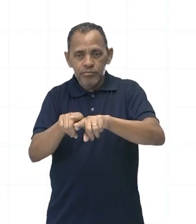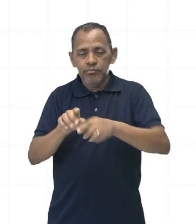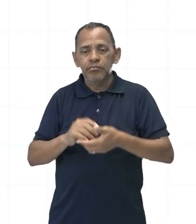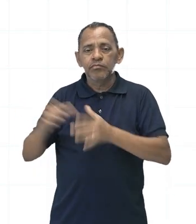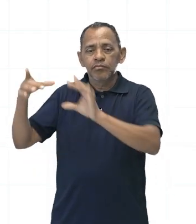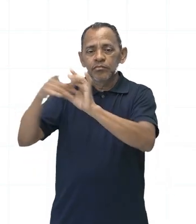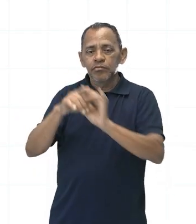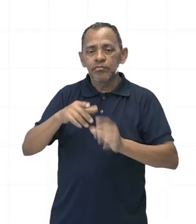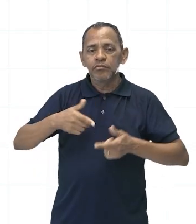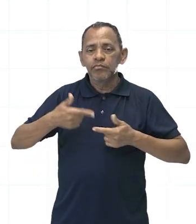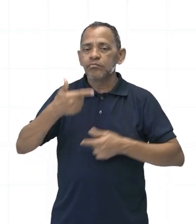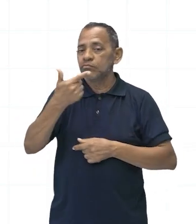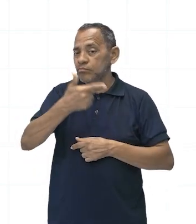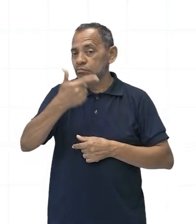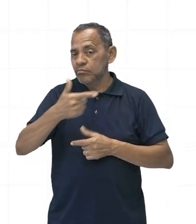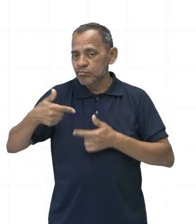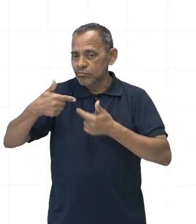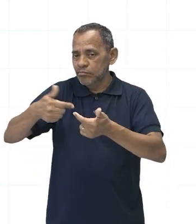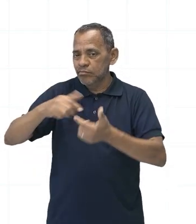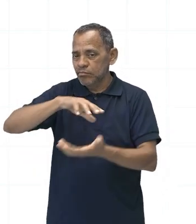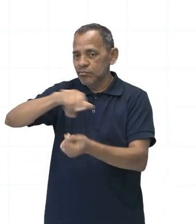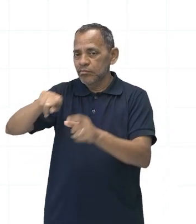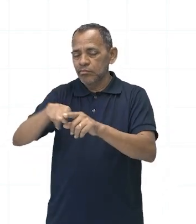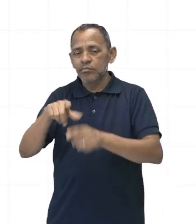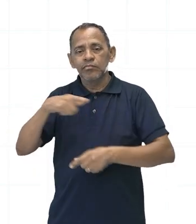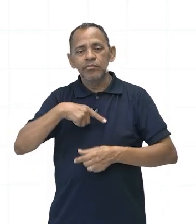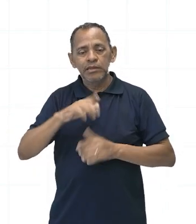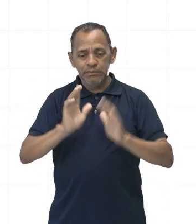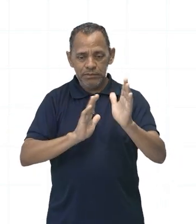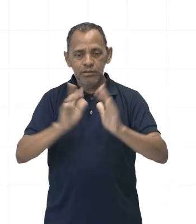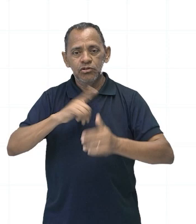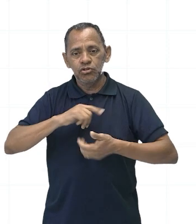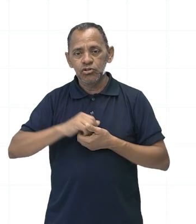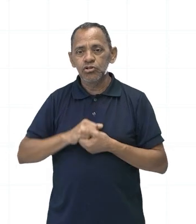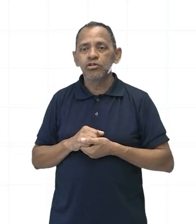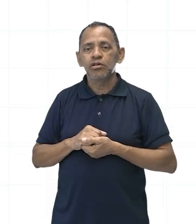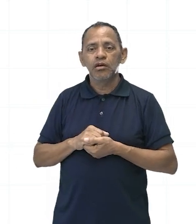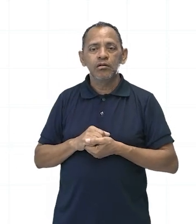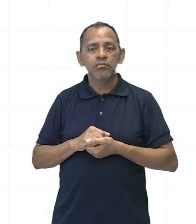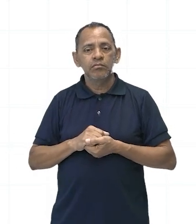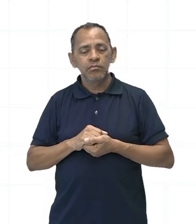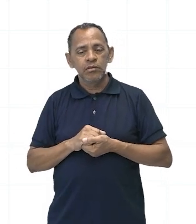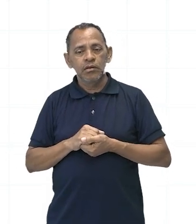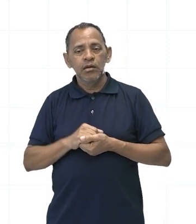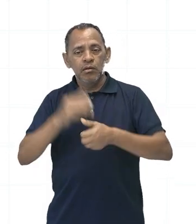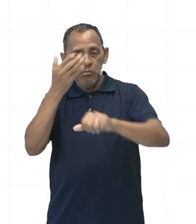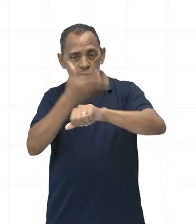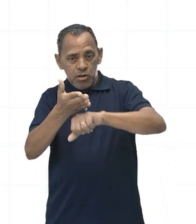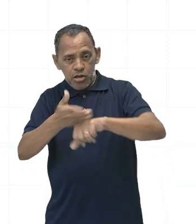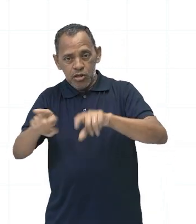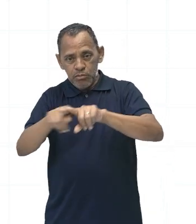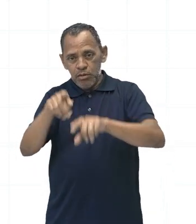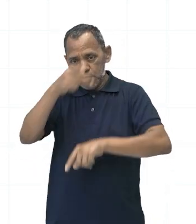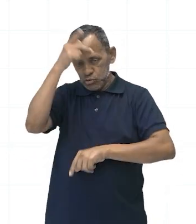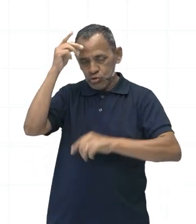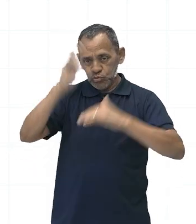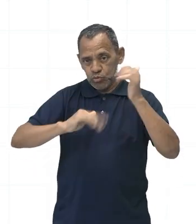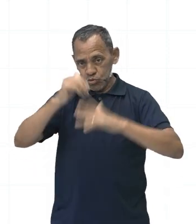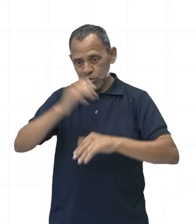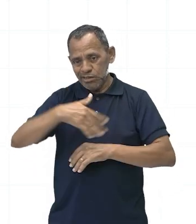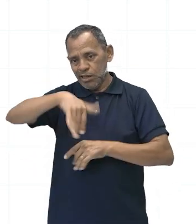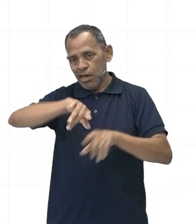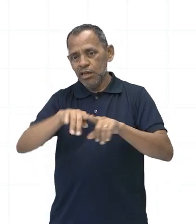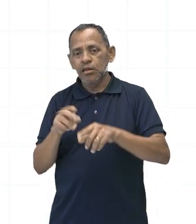Guerra Mundial. Neste tempo, grandes coreógrafos europeus chegaram ao Brasil buscando refúgio e